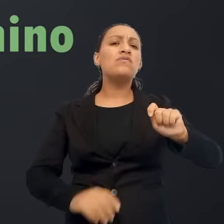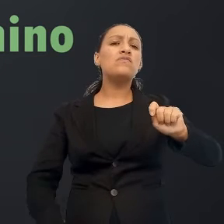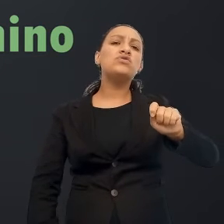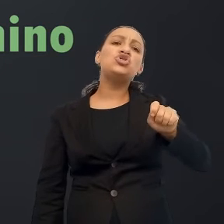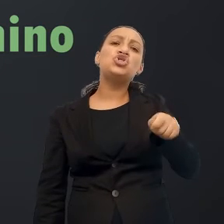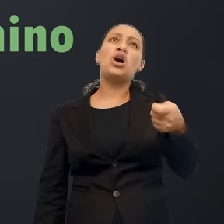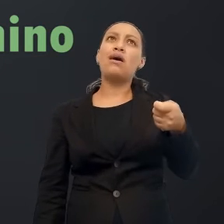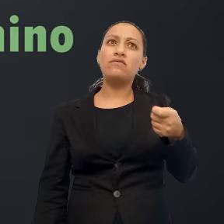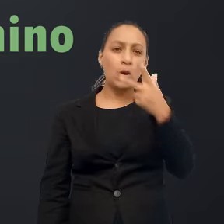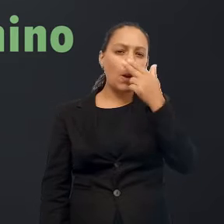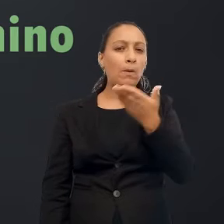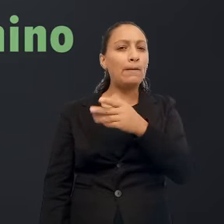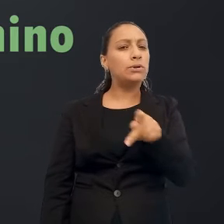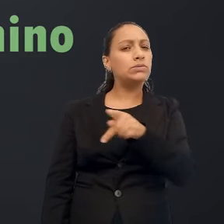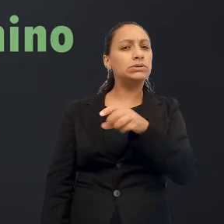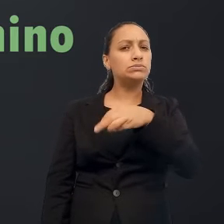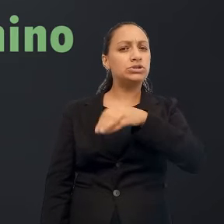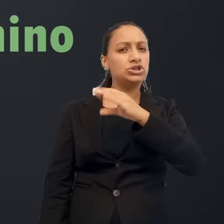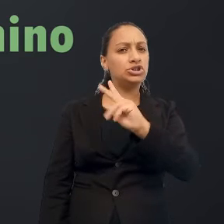Michele comentou?